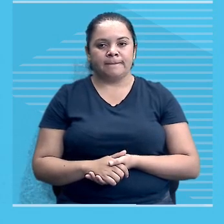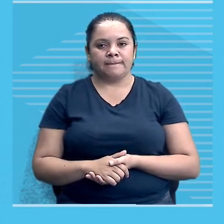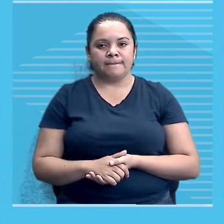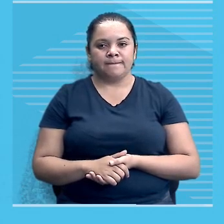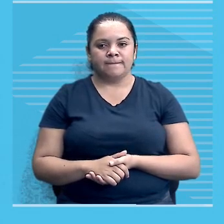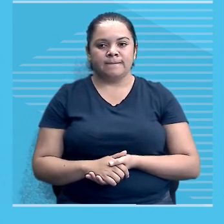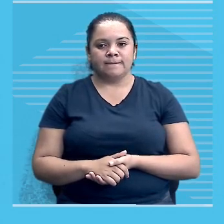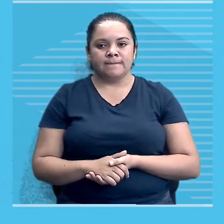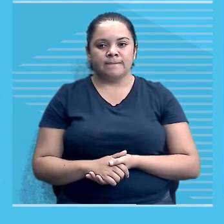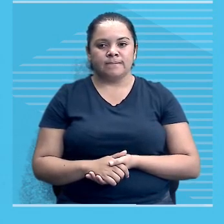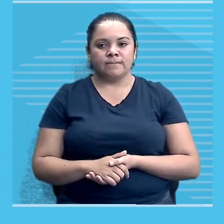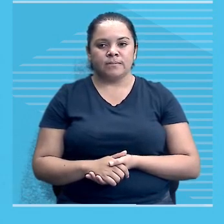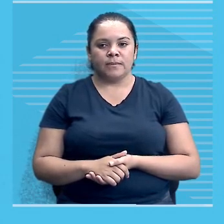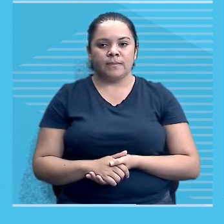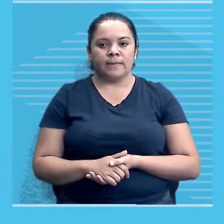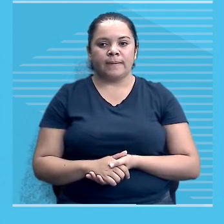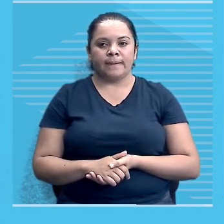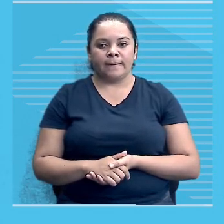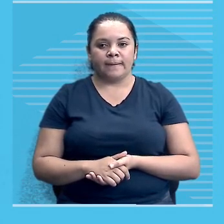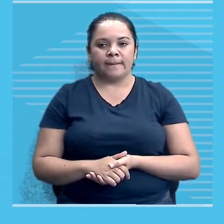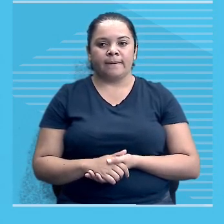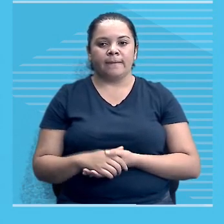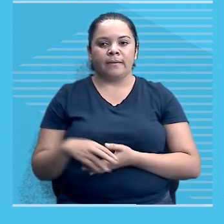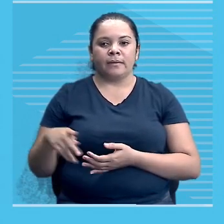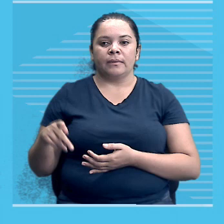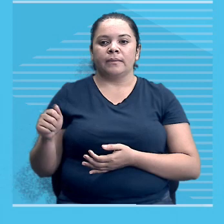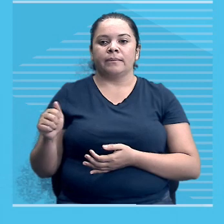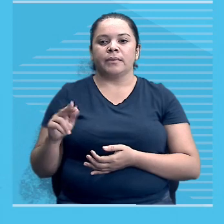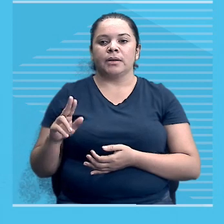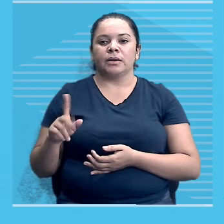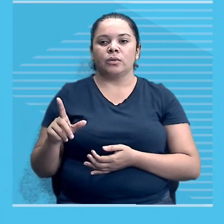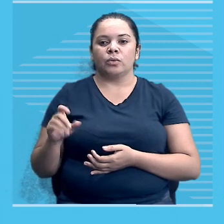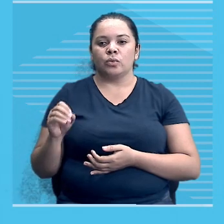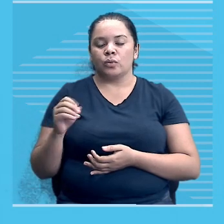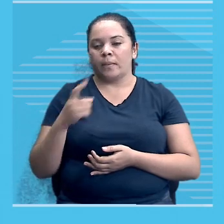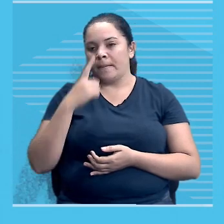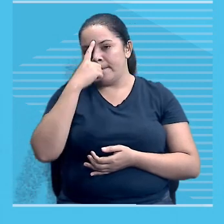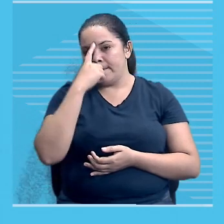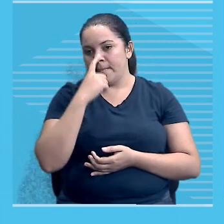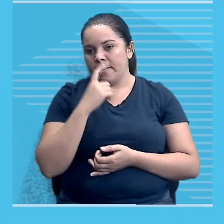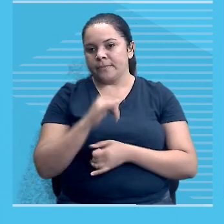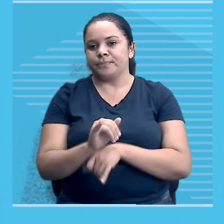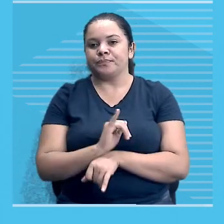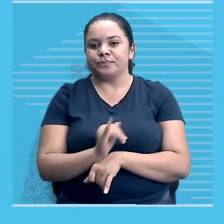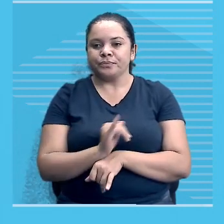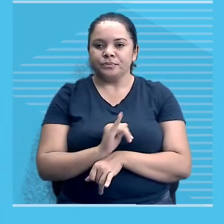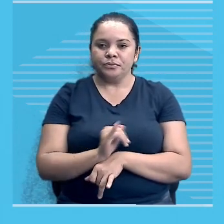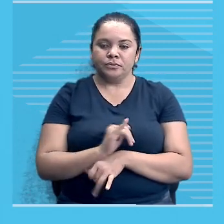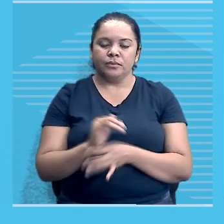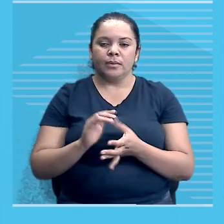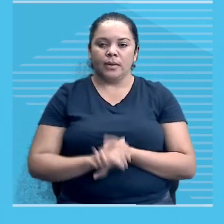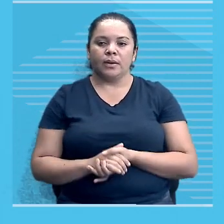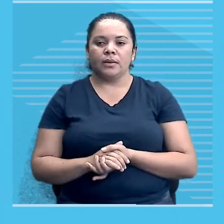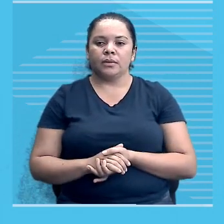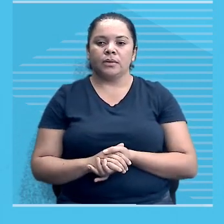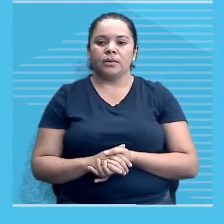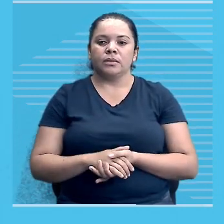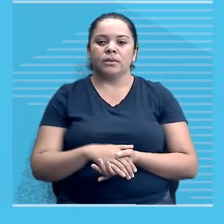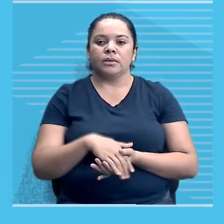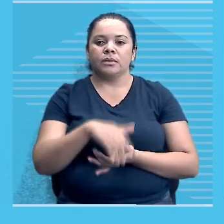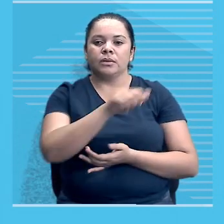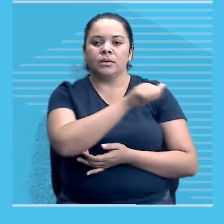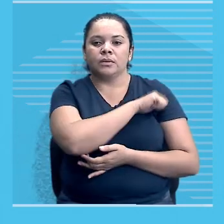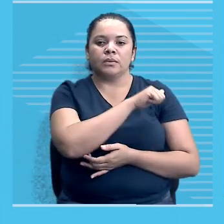Beleza o Paulo André participando com a gente para quem não sabe estar galerinha Paulo André lá do Rio Grande